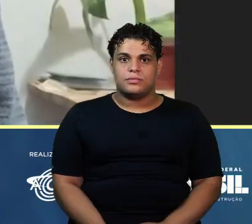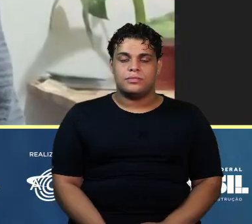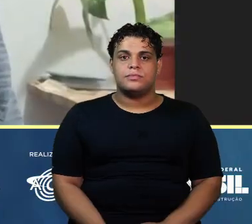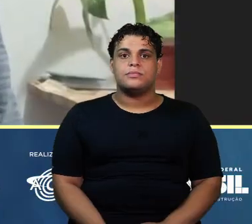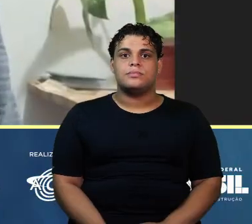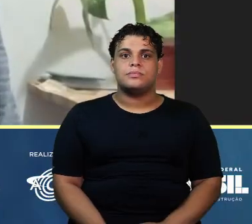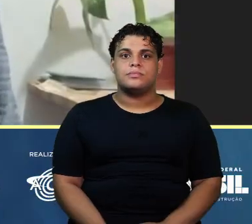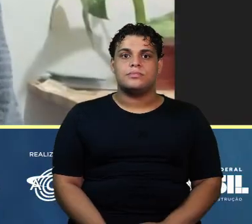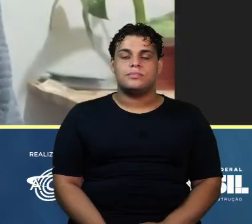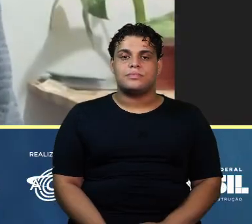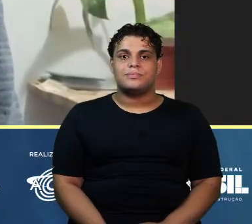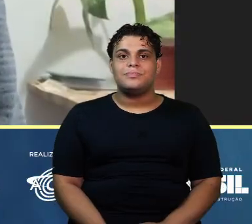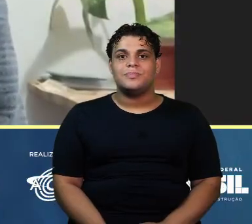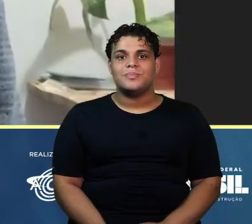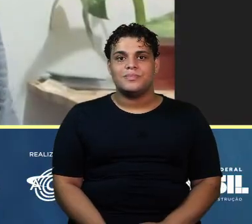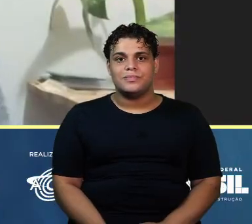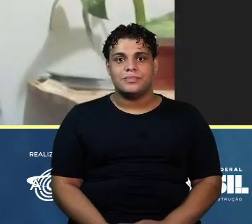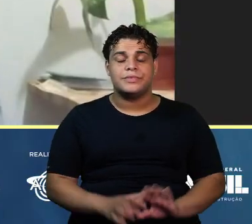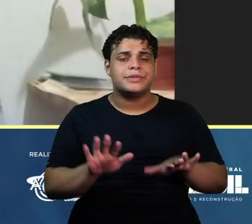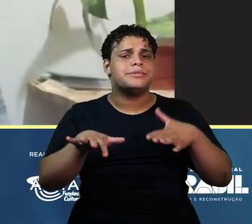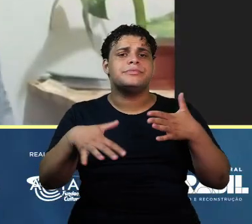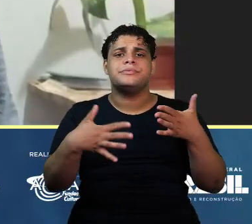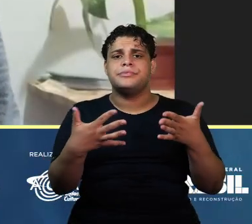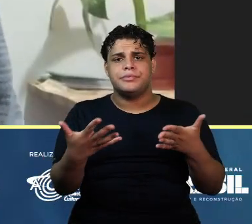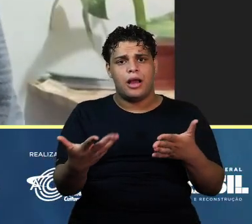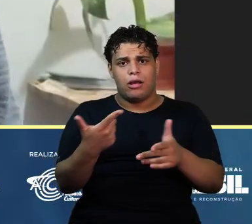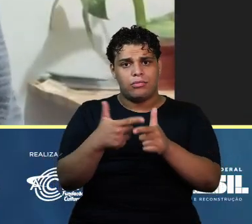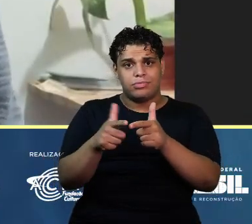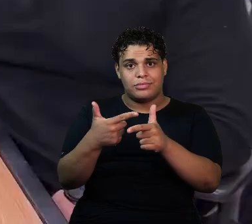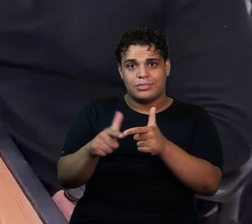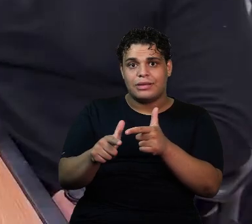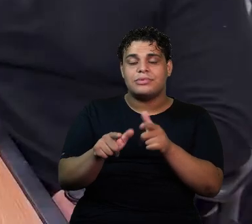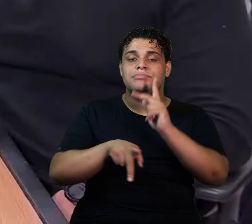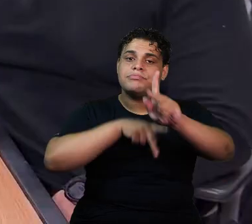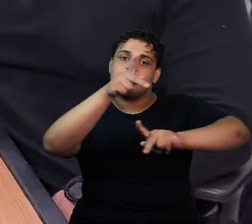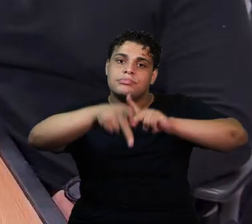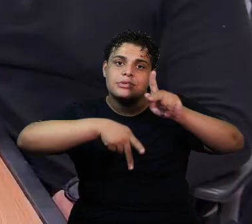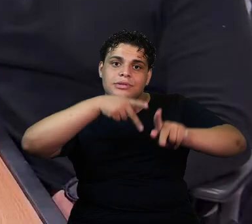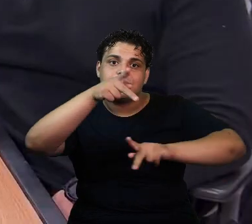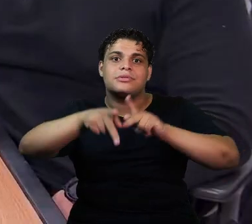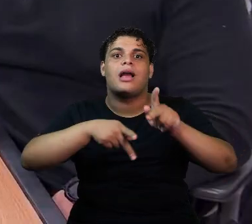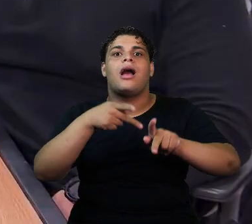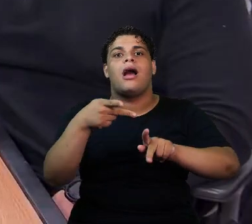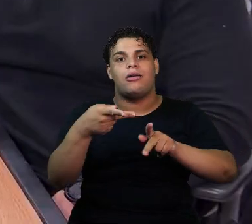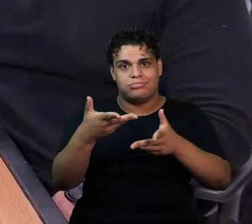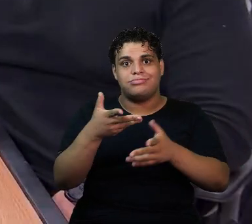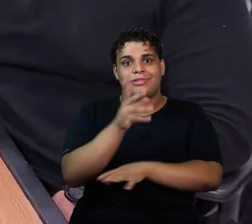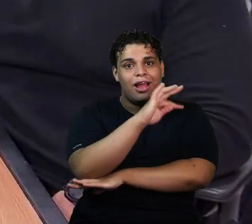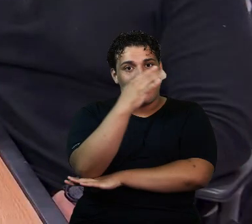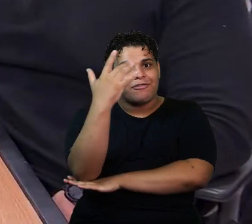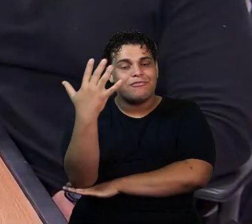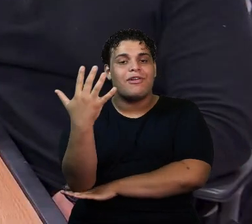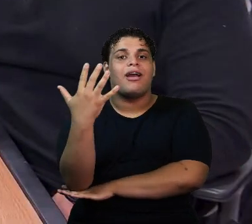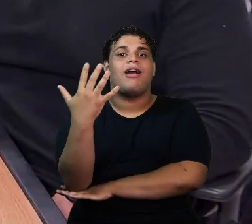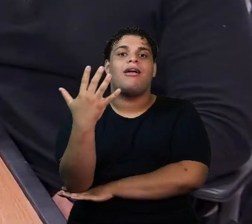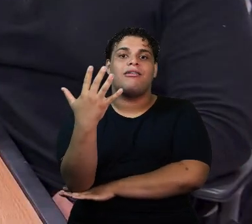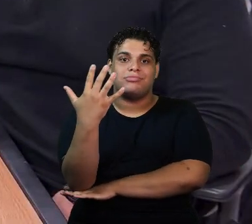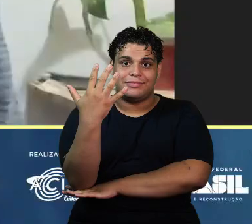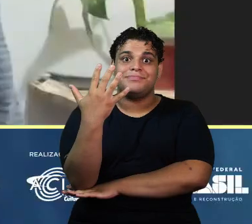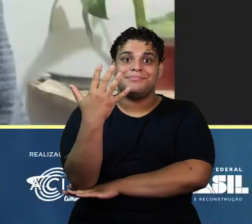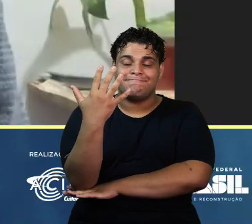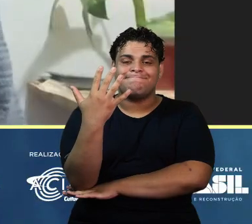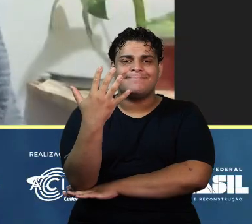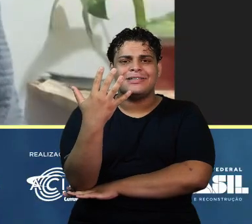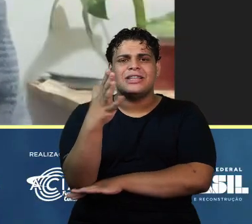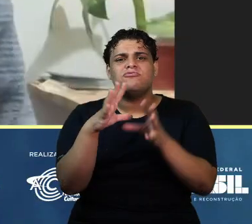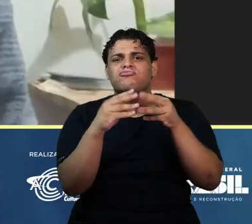disso? A população, a fauna marinha, o oceano que está sendo impactado. Então, para mim, a grande solução é